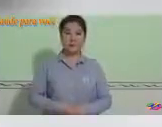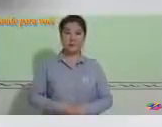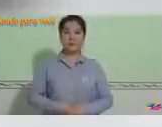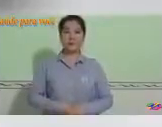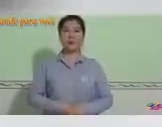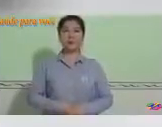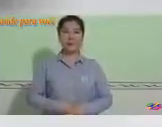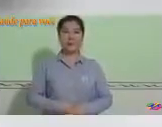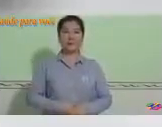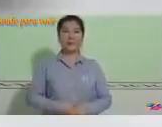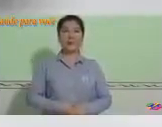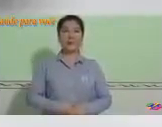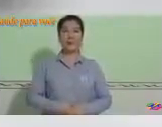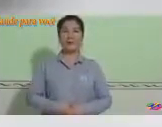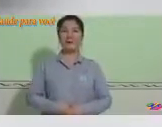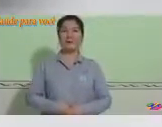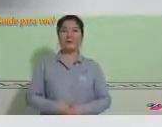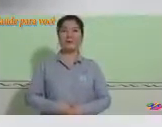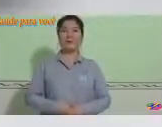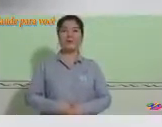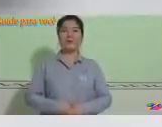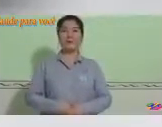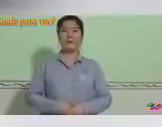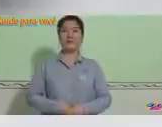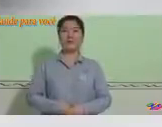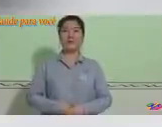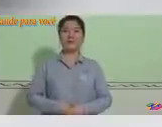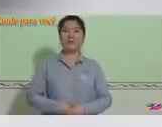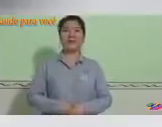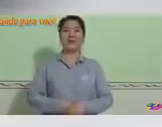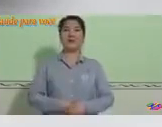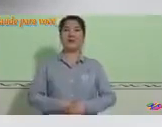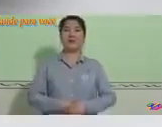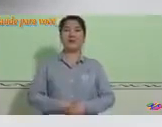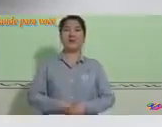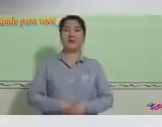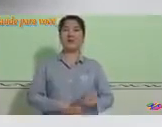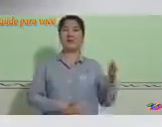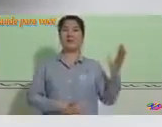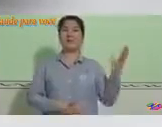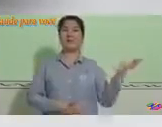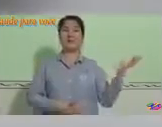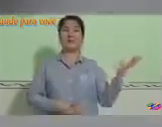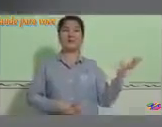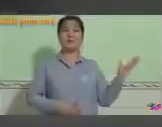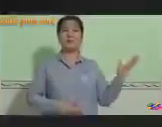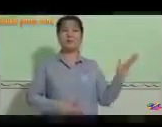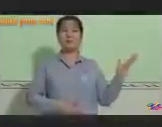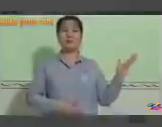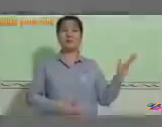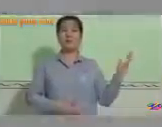SEAPNASIAPONTAROQUEDSEJUS do idioma adulto, então repetem as palavras que lhes são ditas várias vezes seguidas.